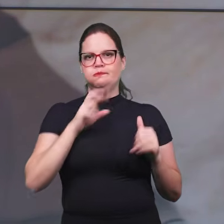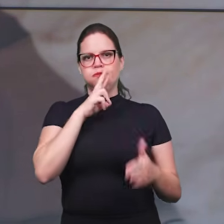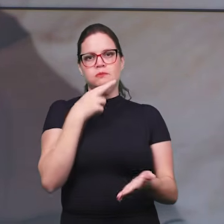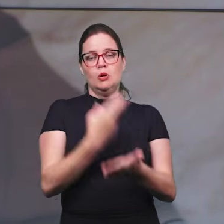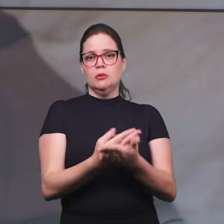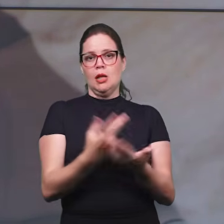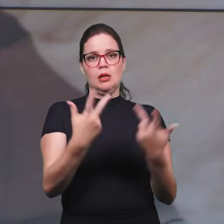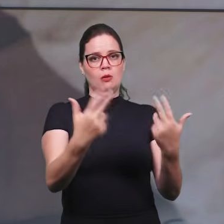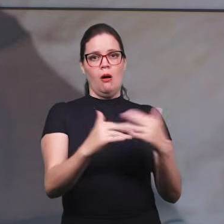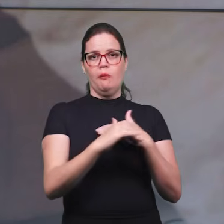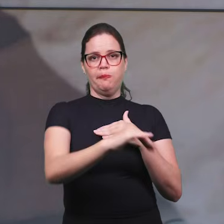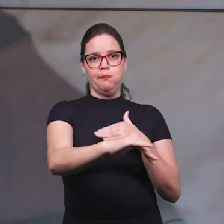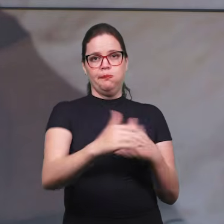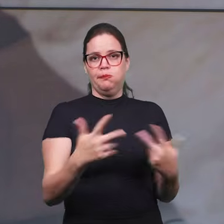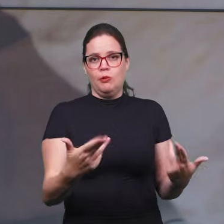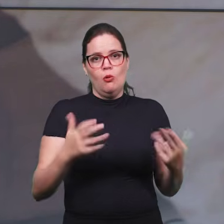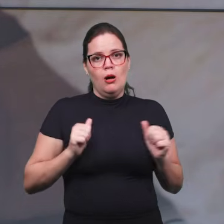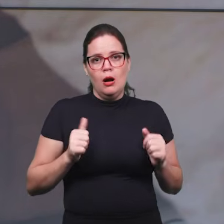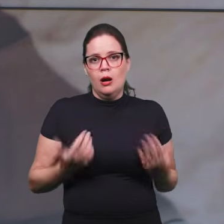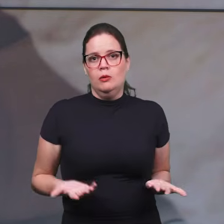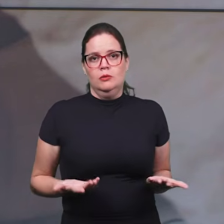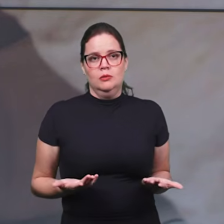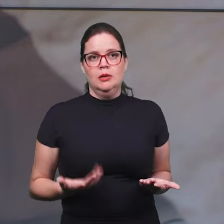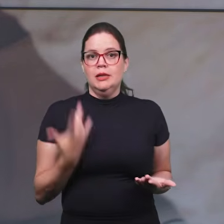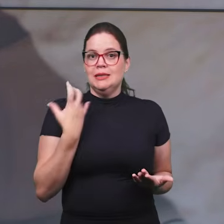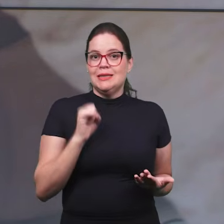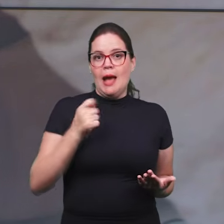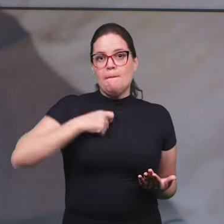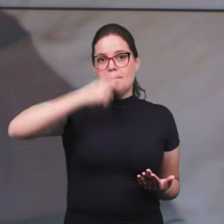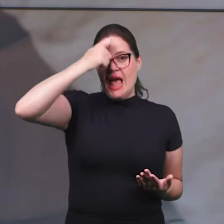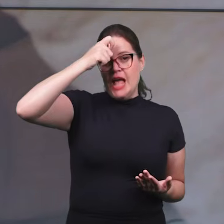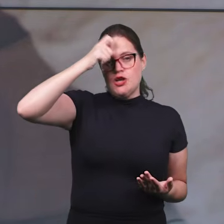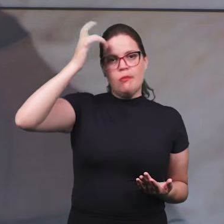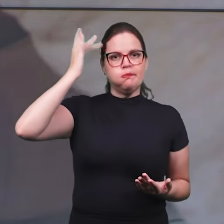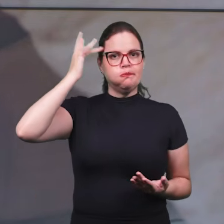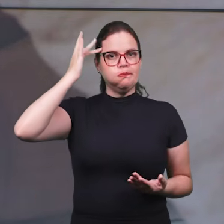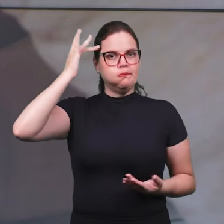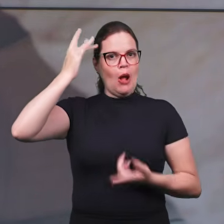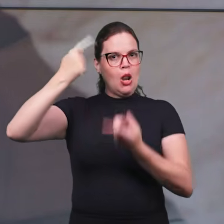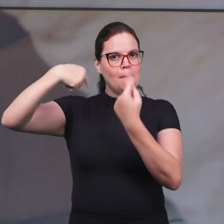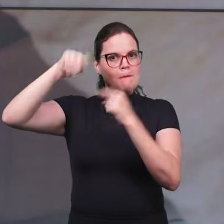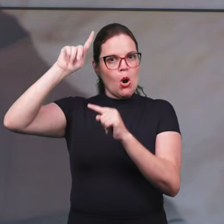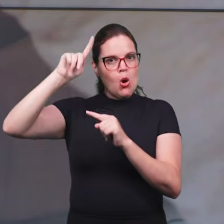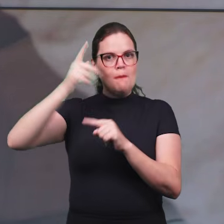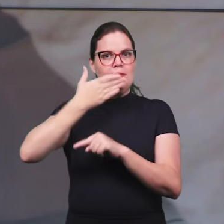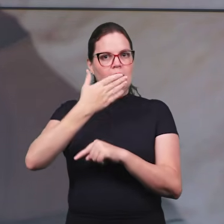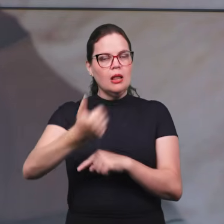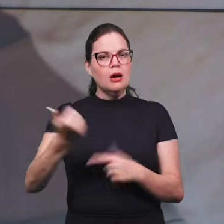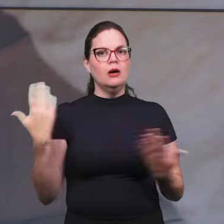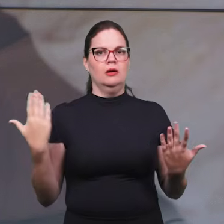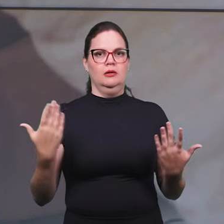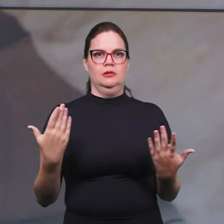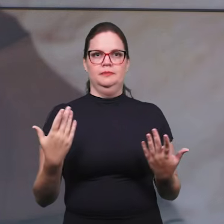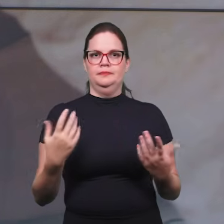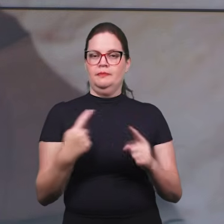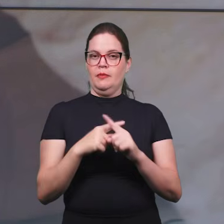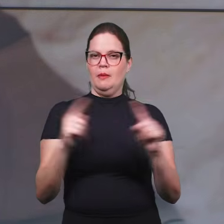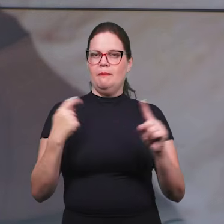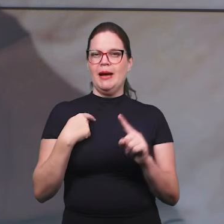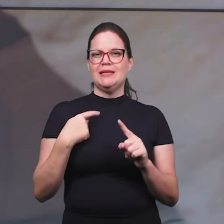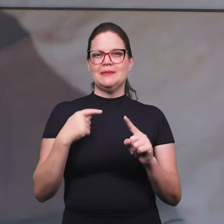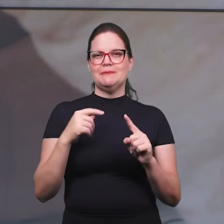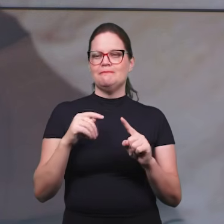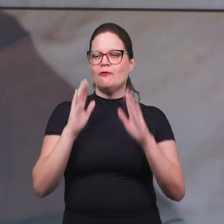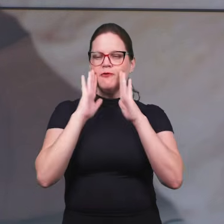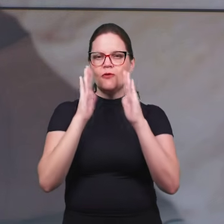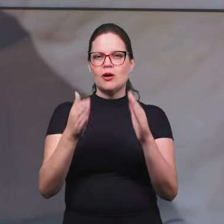que o resultado seja sempre o mesmo. Então, se você não tiver uma mudança de mentalidade,